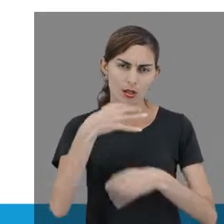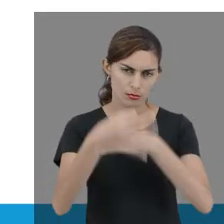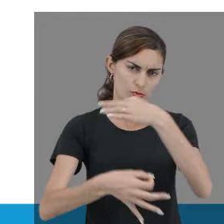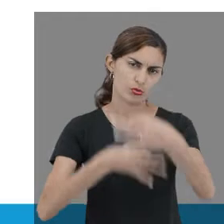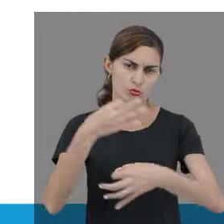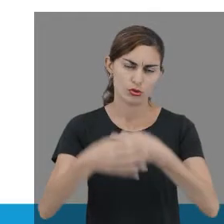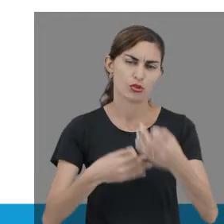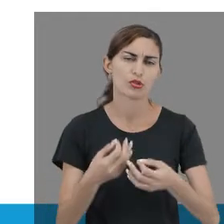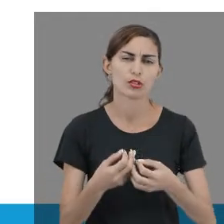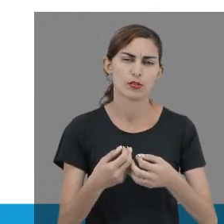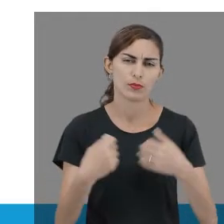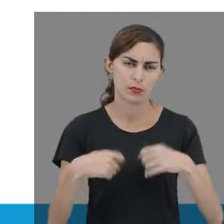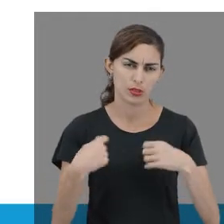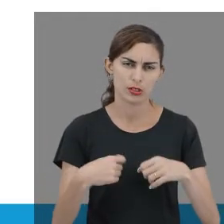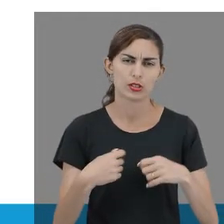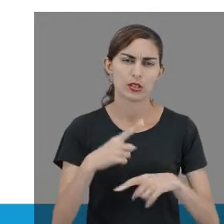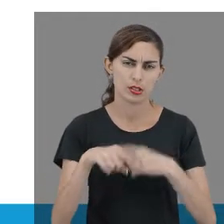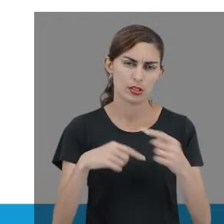que é sugestivo